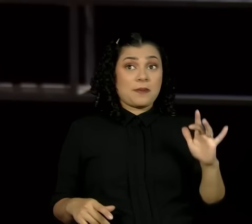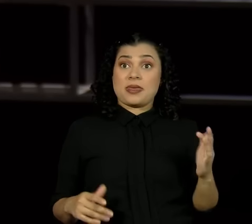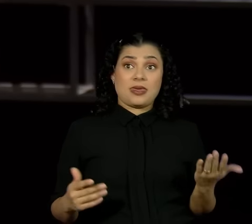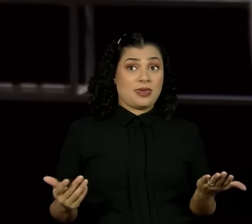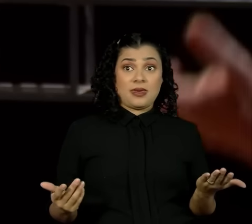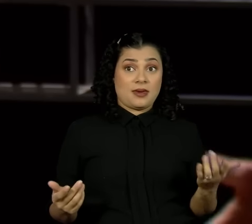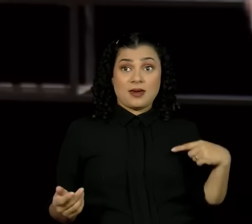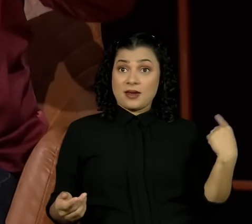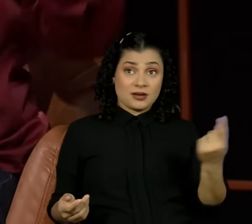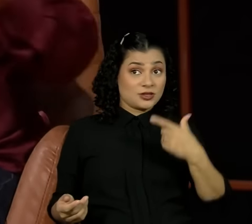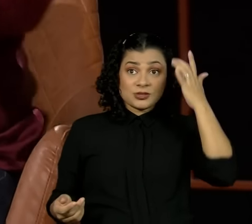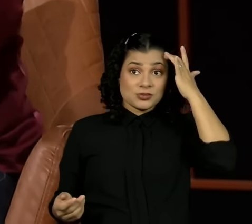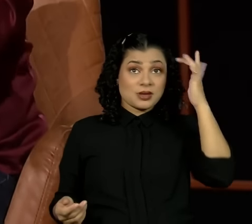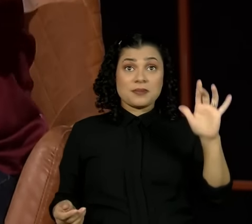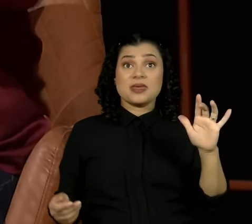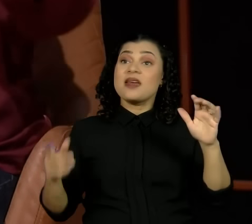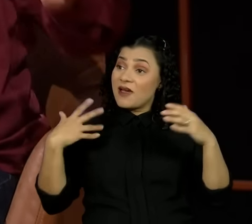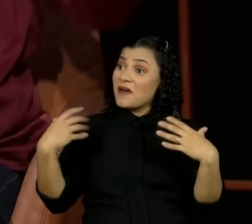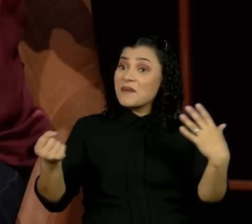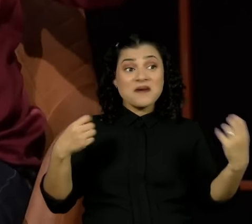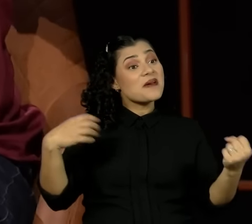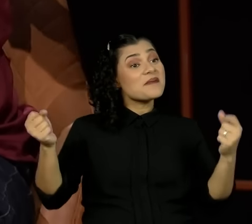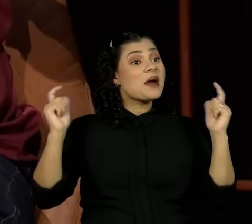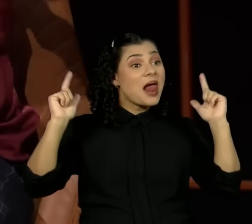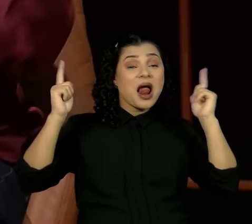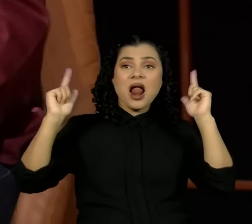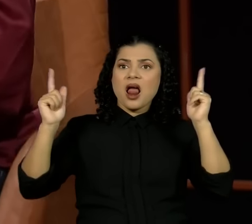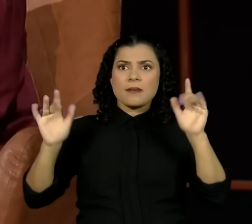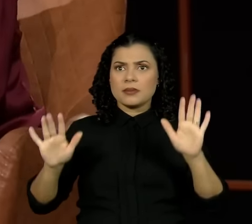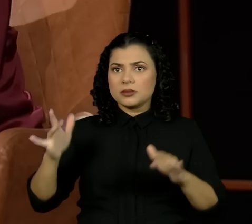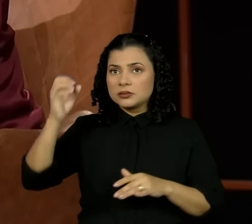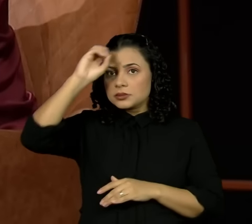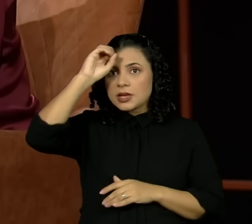A gente ia, que era bom, falar, tá, Araraquara, fazia peça.